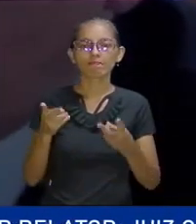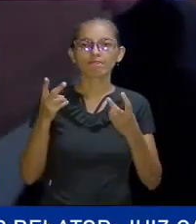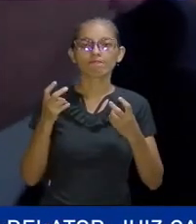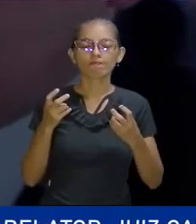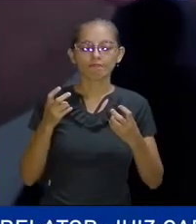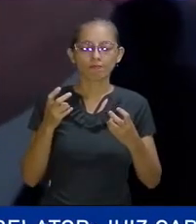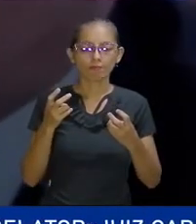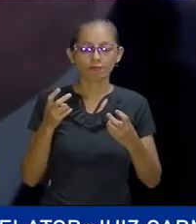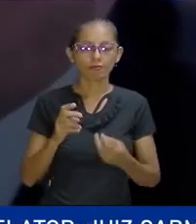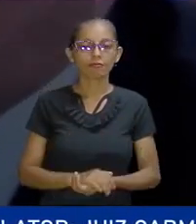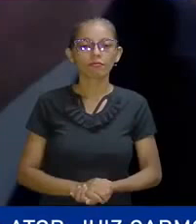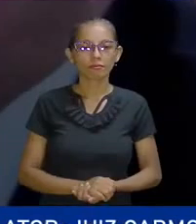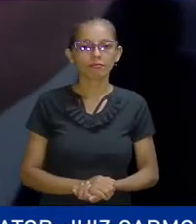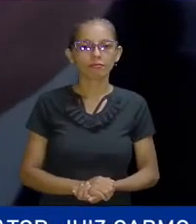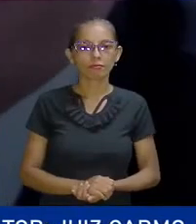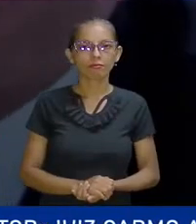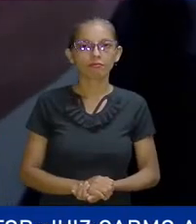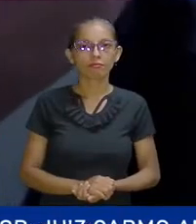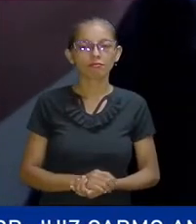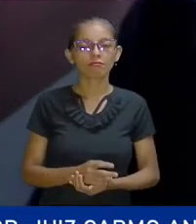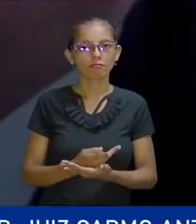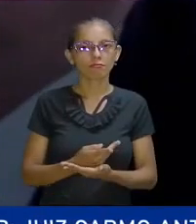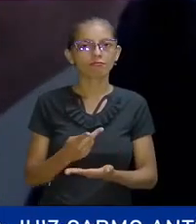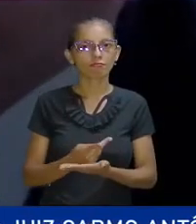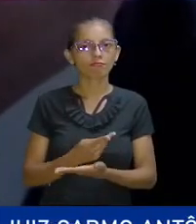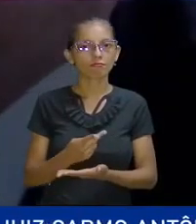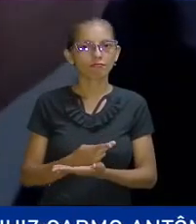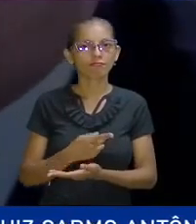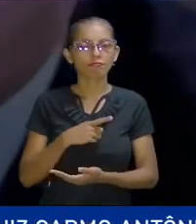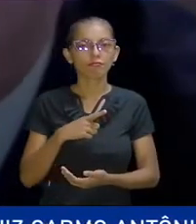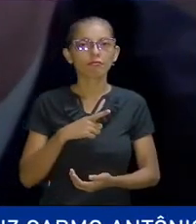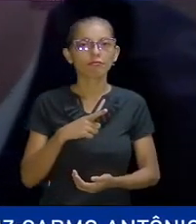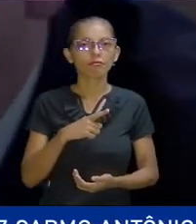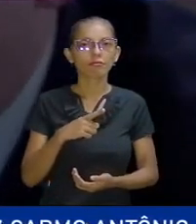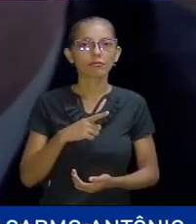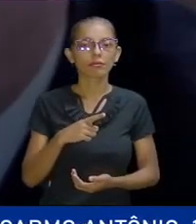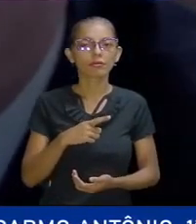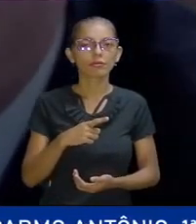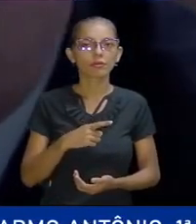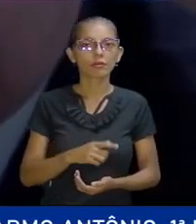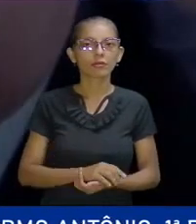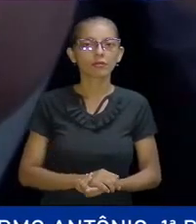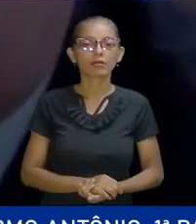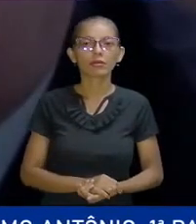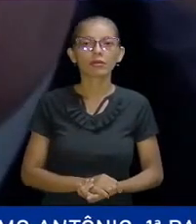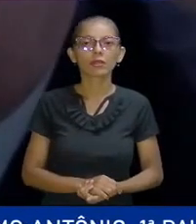que ficou cometido o abuso de poder econômico, devendo esse egrégio tribunal